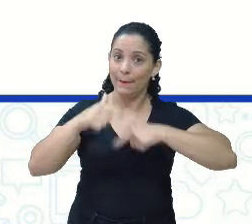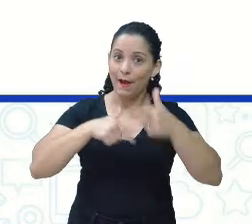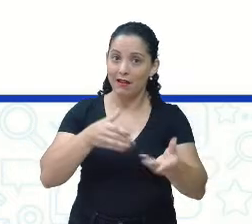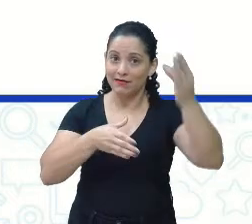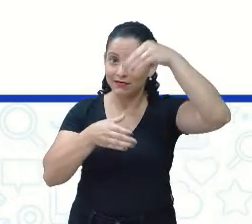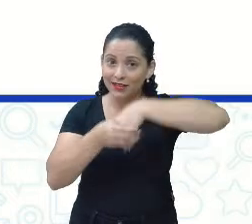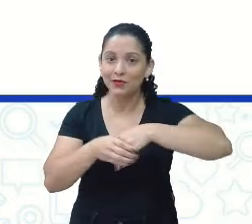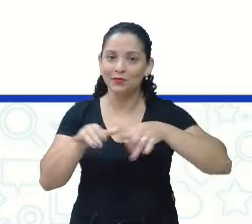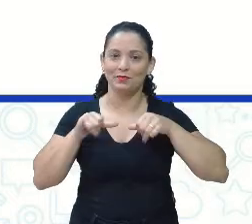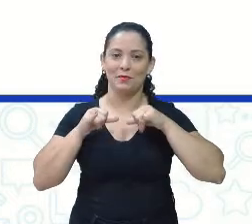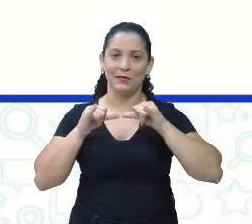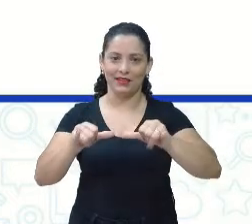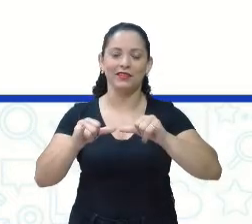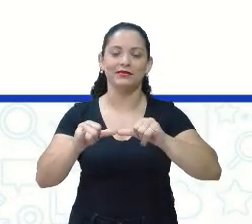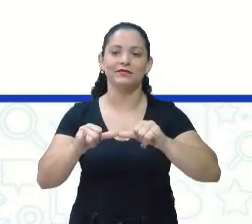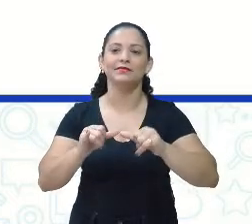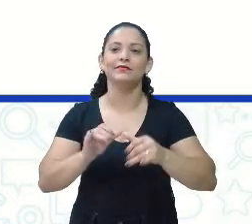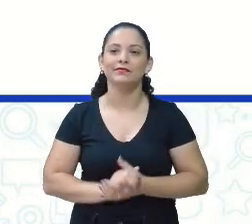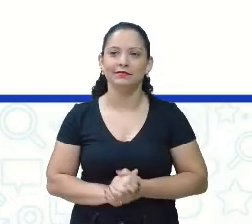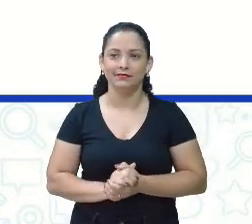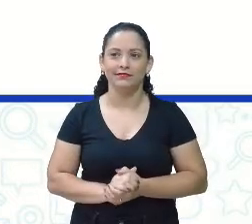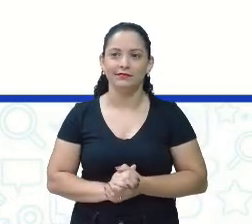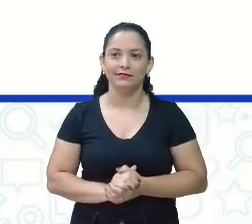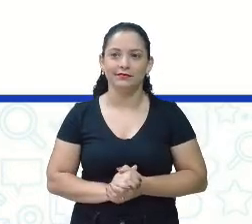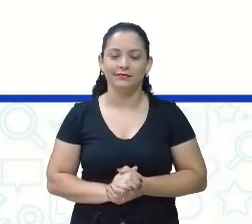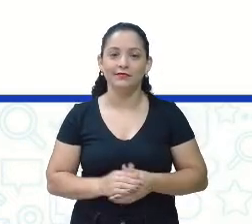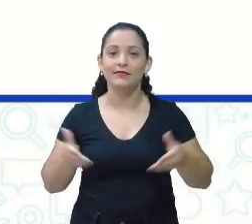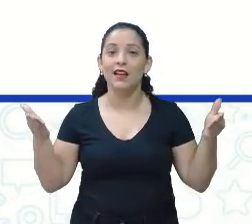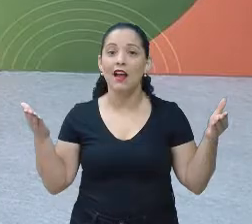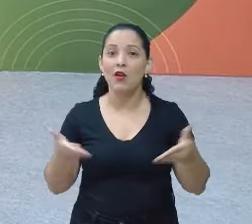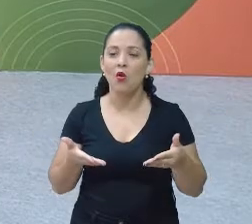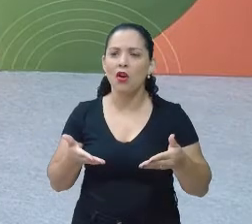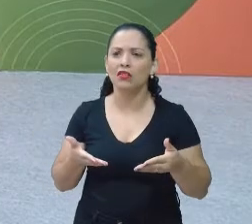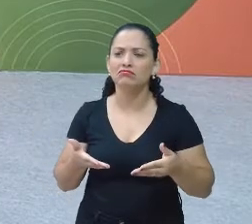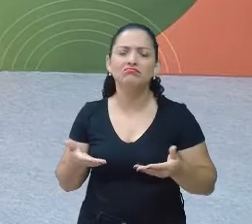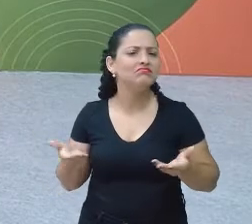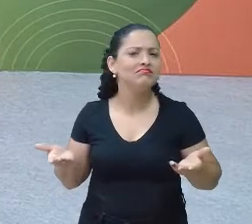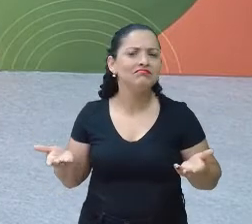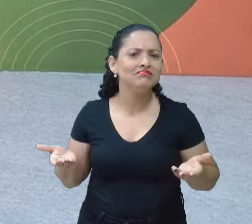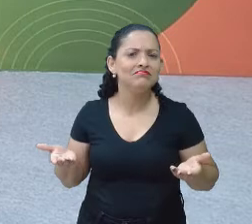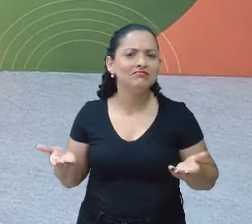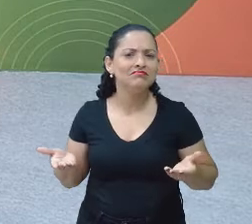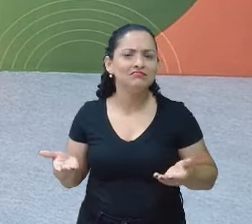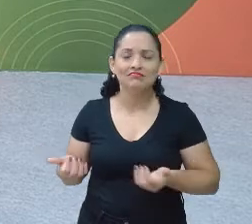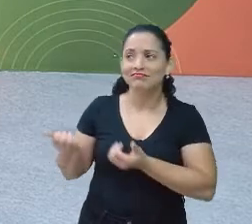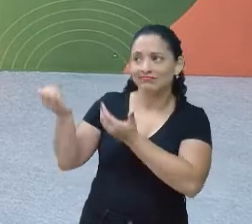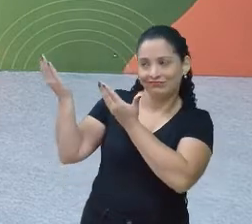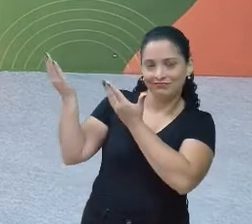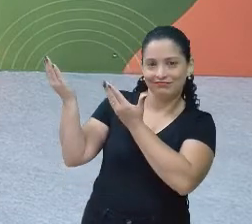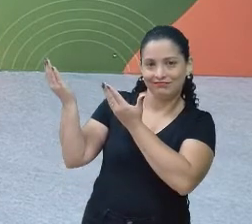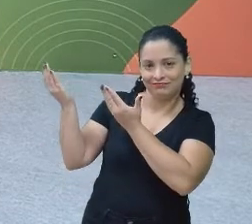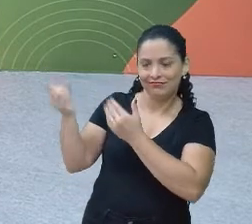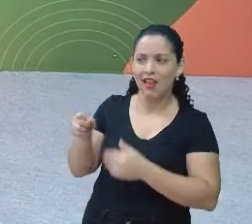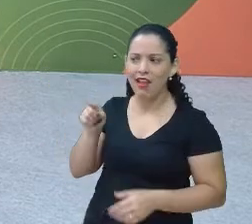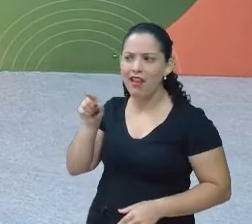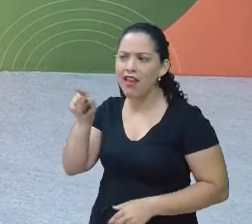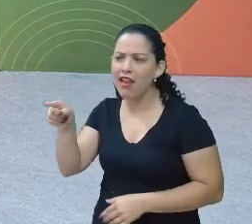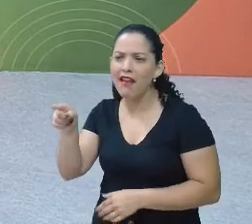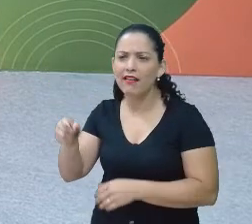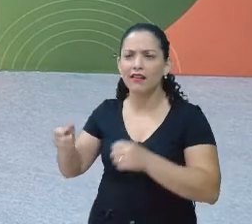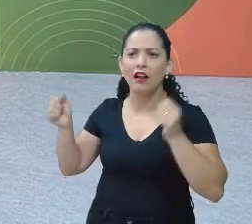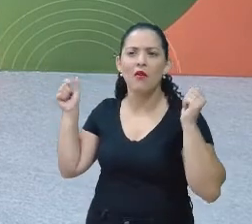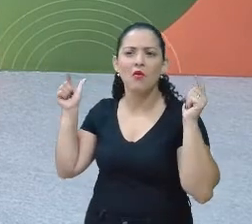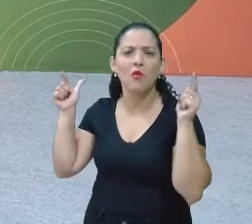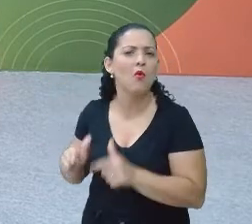She is at school. Onde é que ela está? Outro dia a gente traz para vocês uma aula de